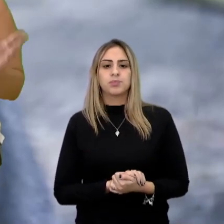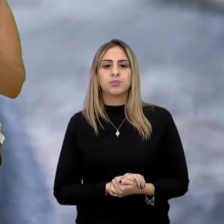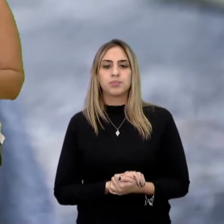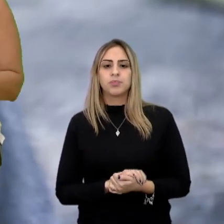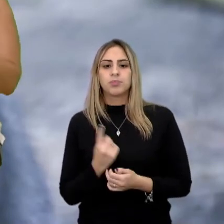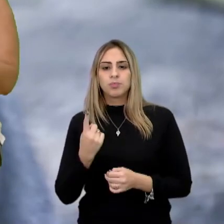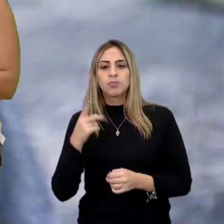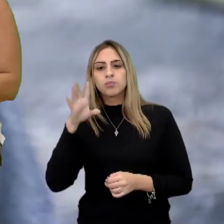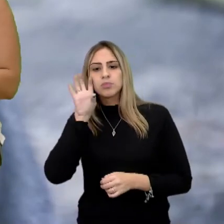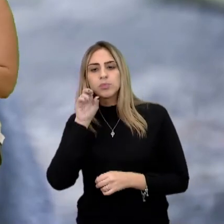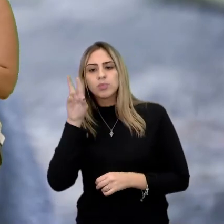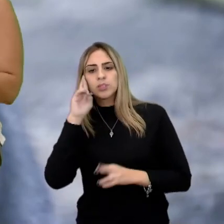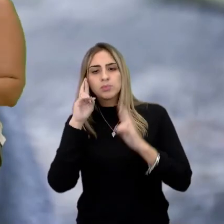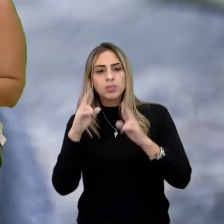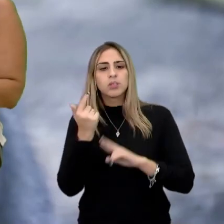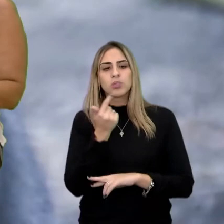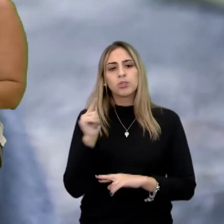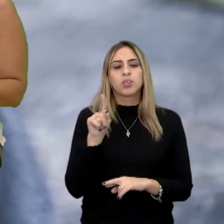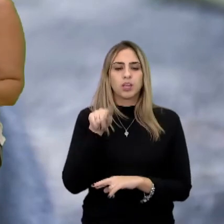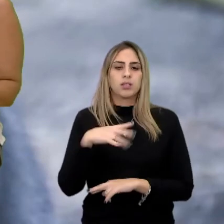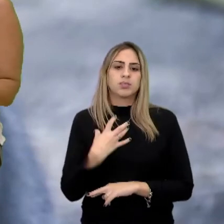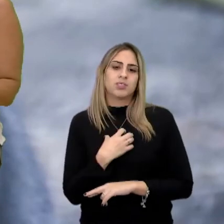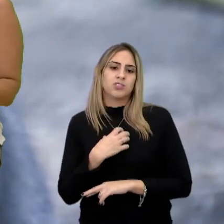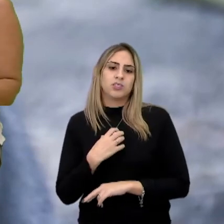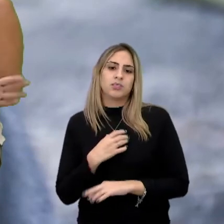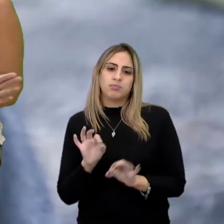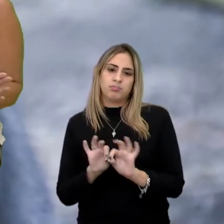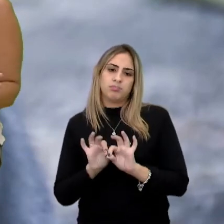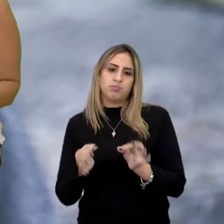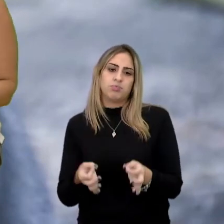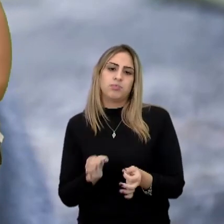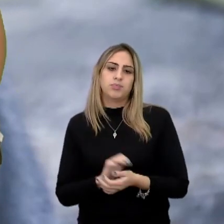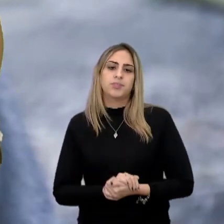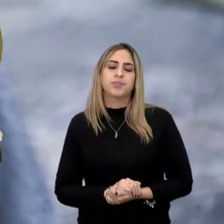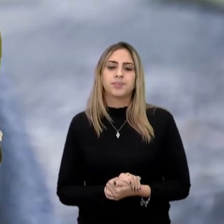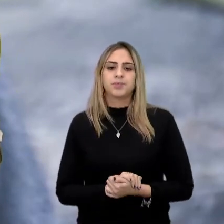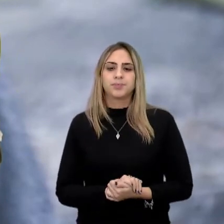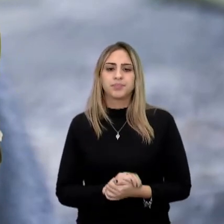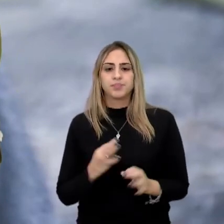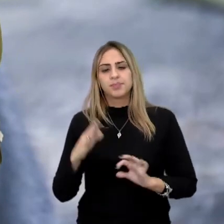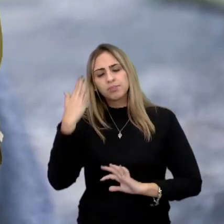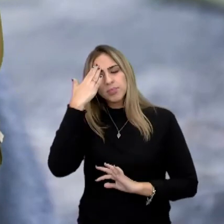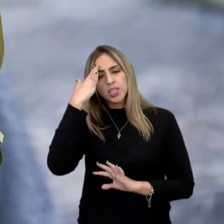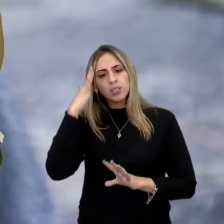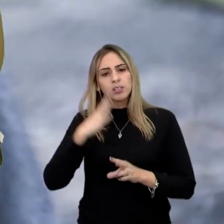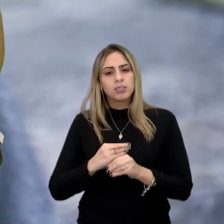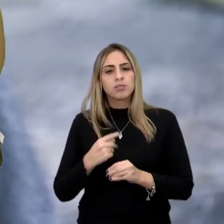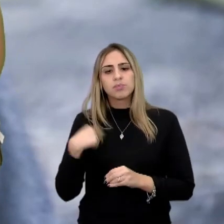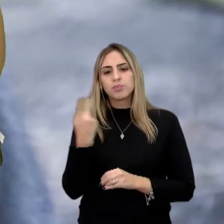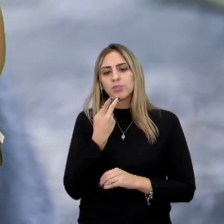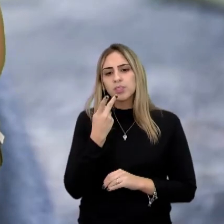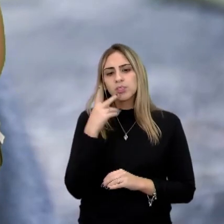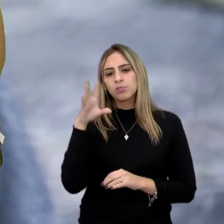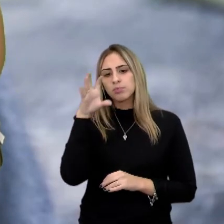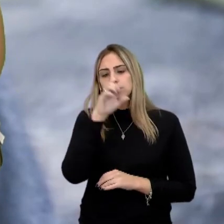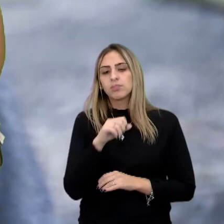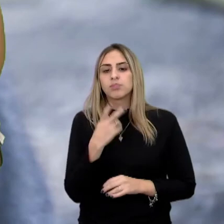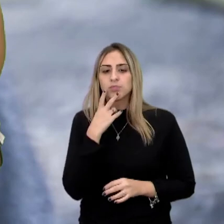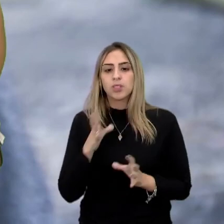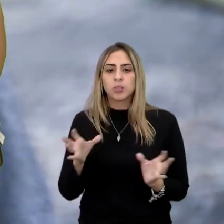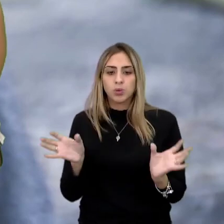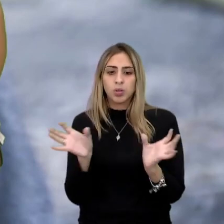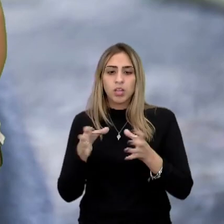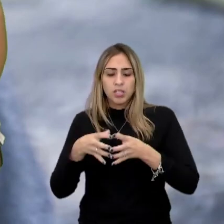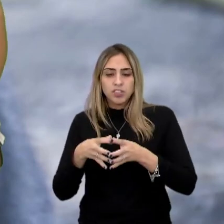o outro, um respeitando o outro. É isso. Simples assim. Exato, né? E entender que quando a gente fala de aprendizagem, a gente está falando do coletivo,